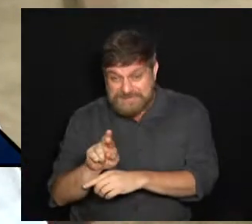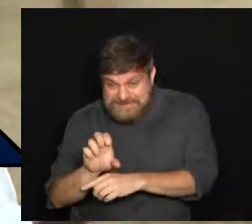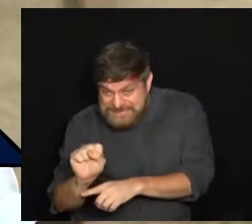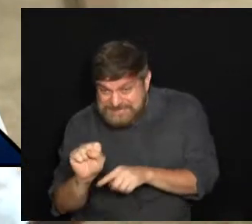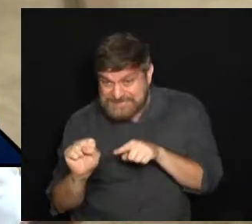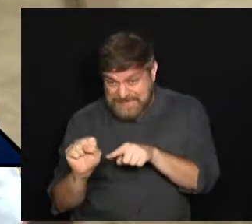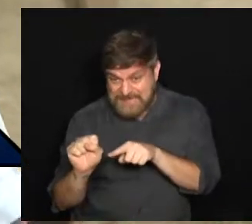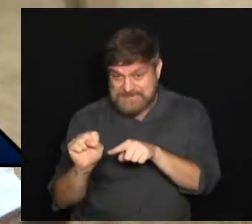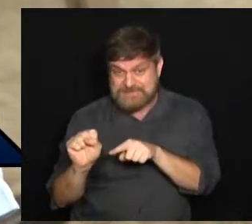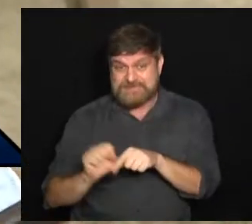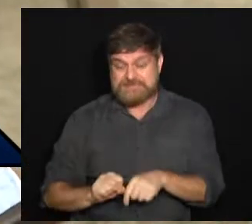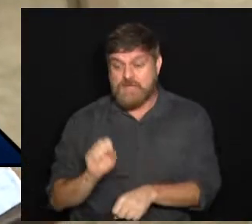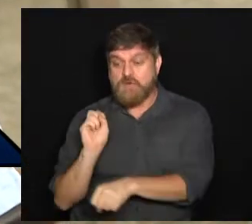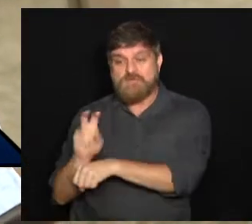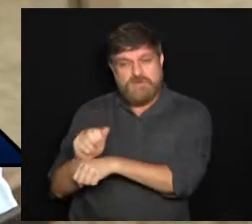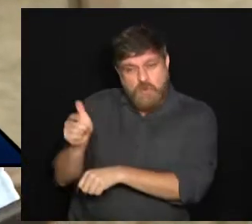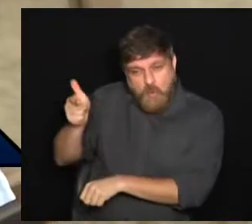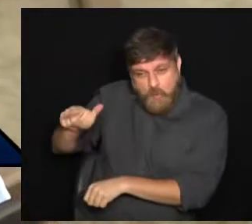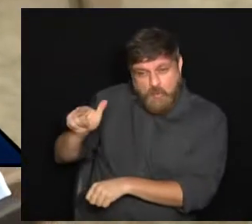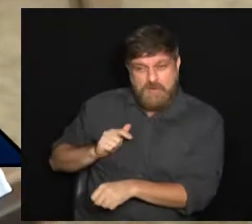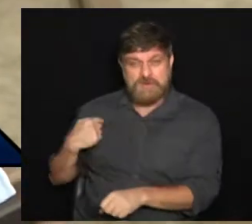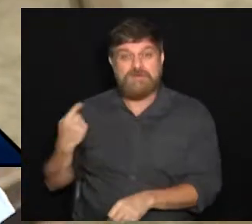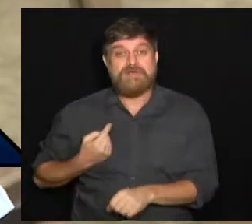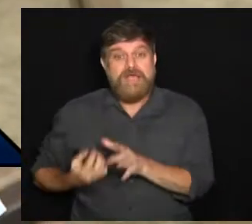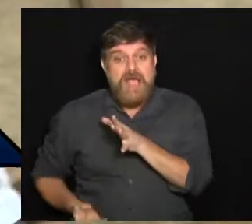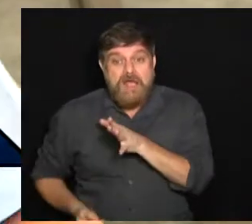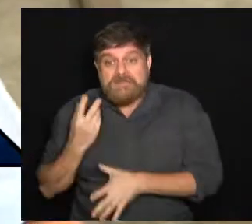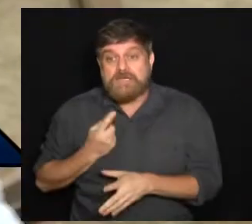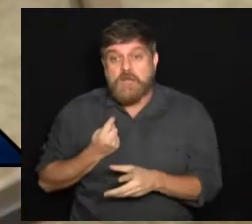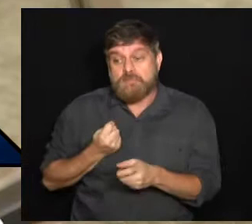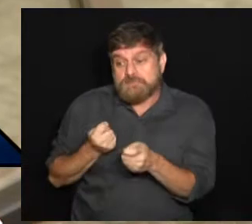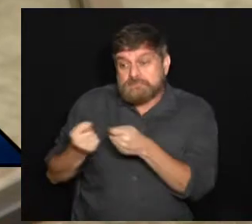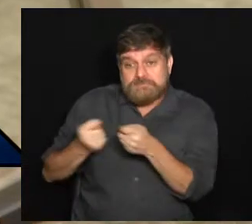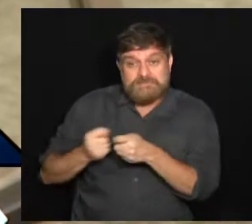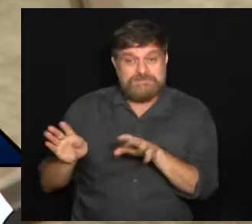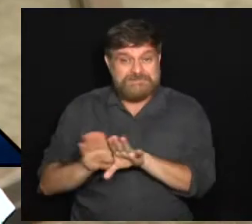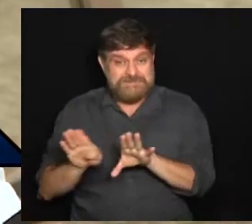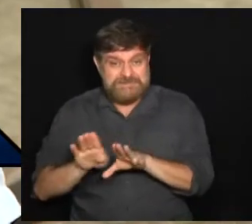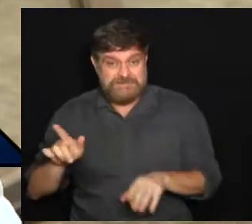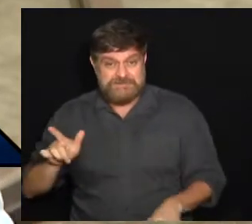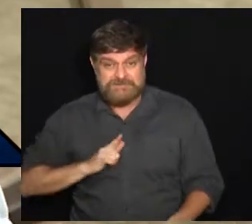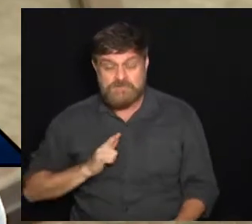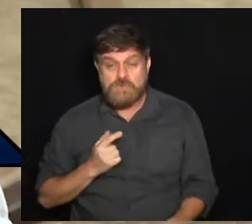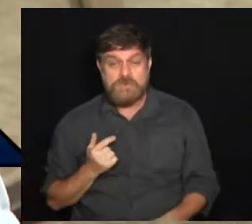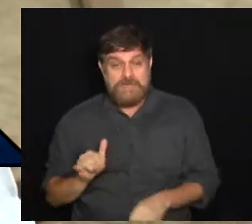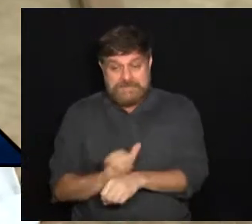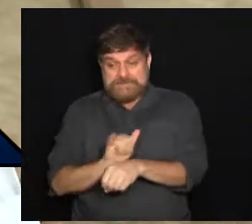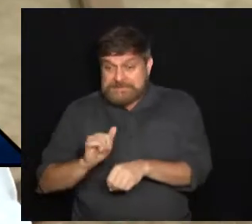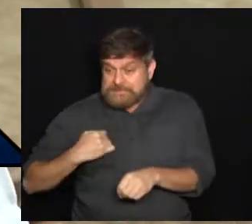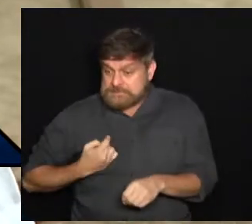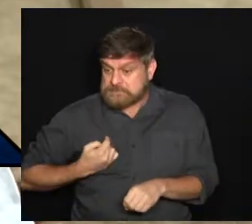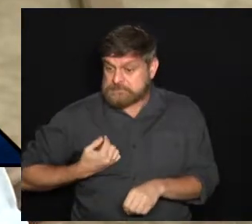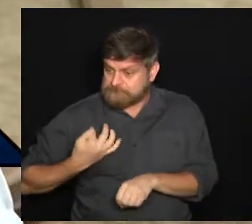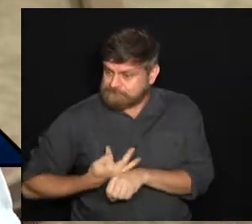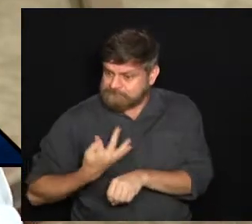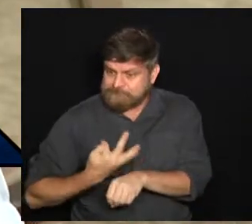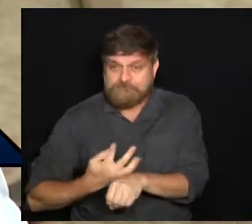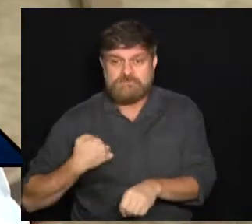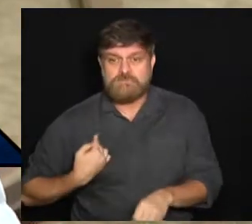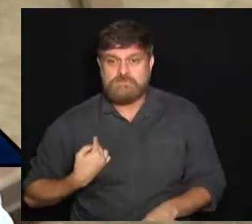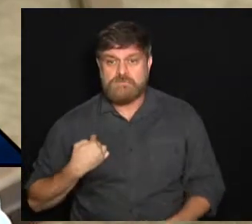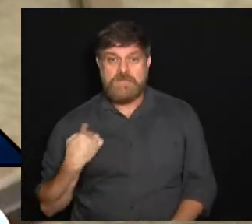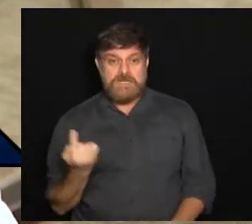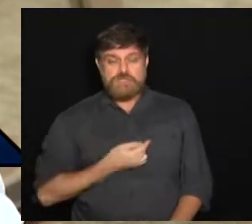esse vírus, e é uma das razões pelas quais conter esse vírus exige medidas tão drásticas, né? Viu, Mirna, a gente nunca na nossa